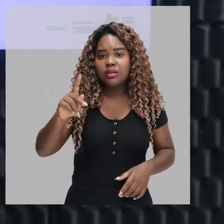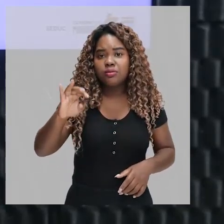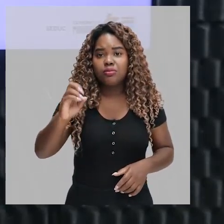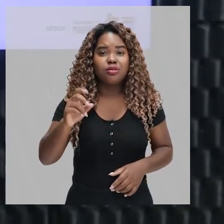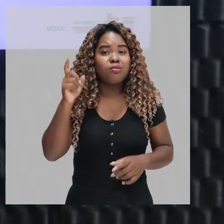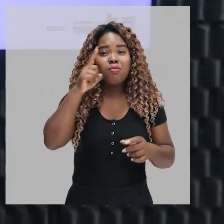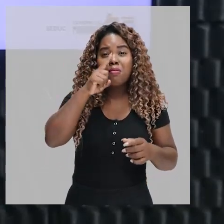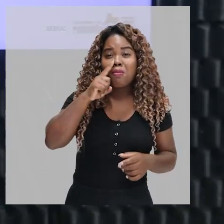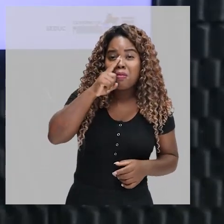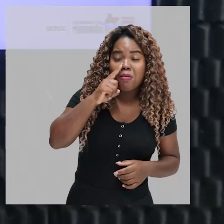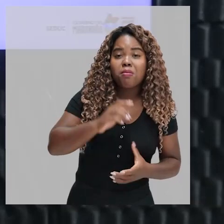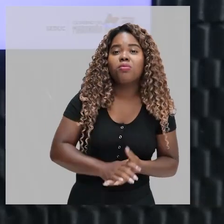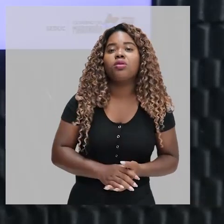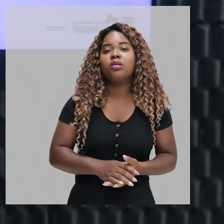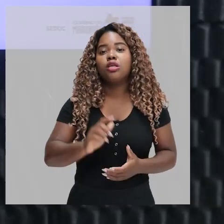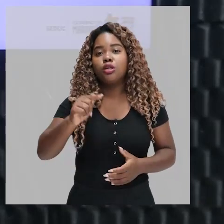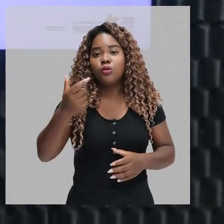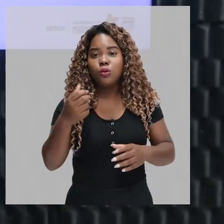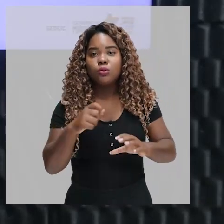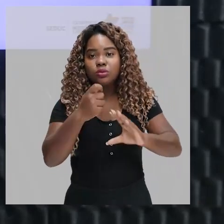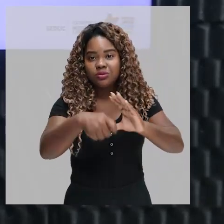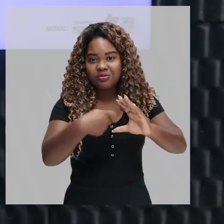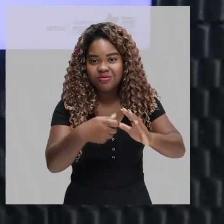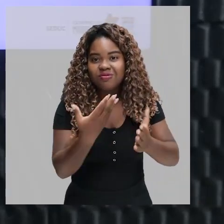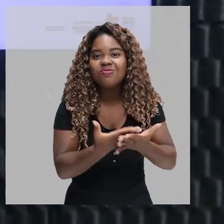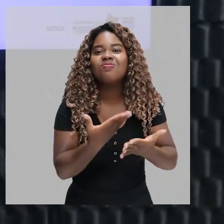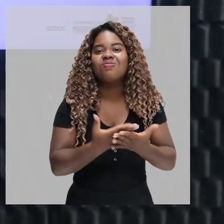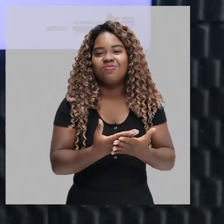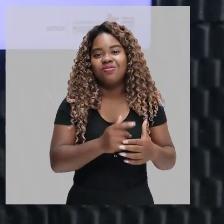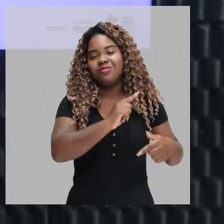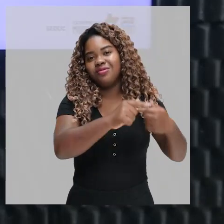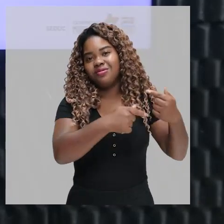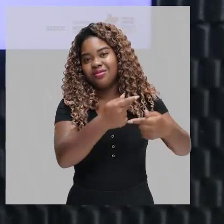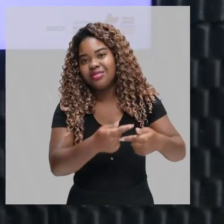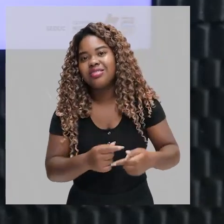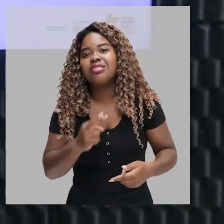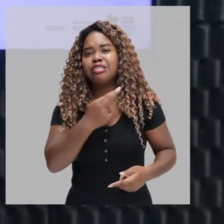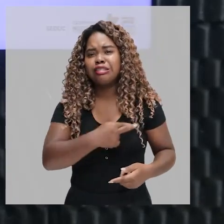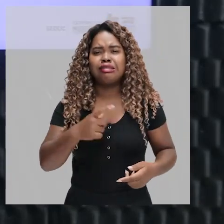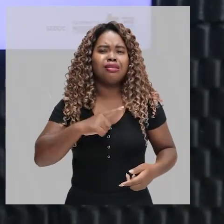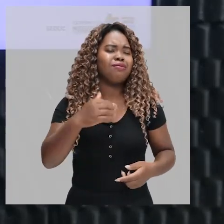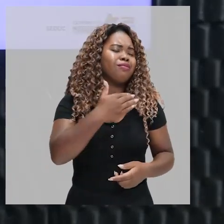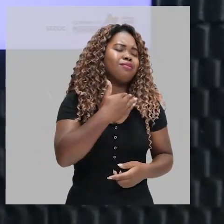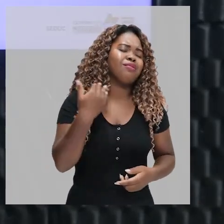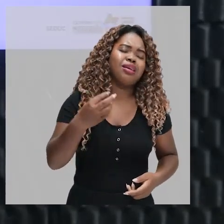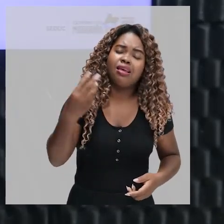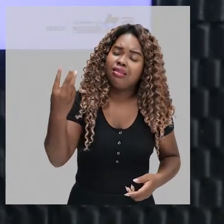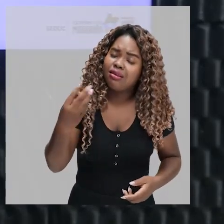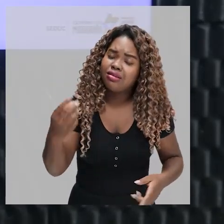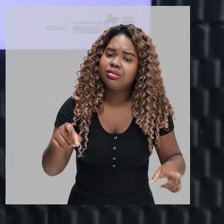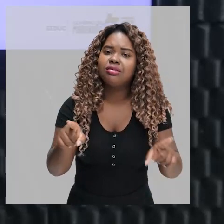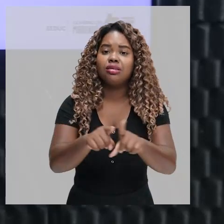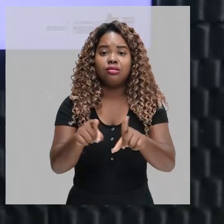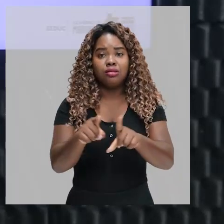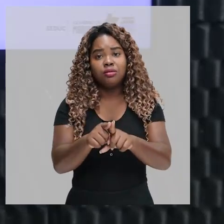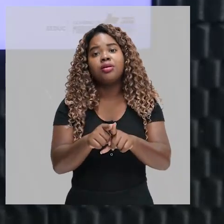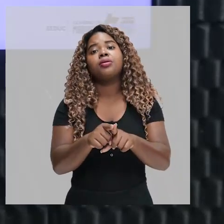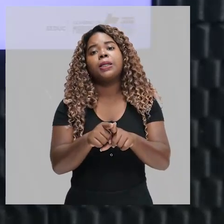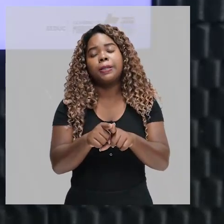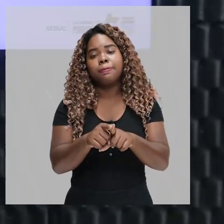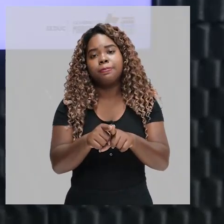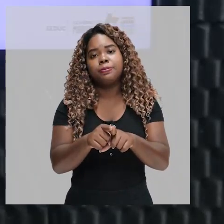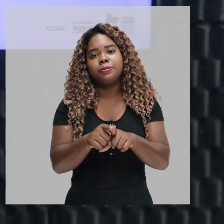perigoso você vai ver lá na frente que na segunda geração romântica ou houve muita Morte e a terceira geração que eu já vou adiantar aqui